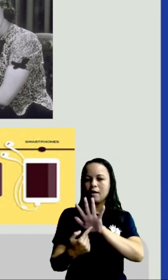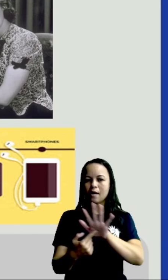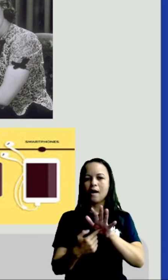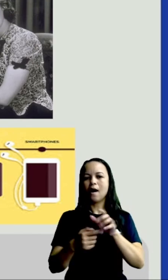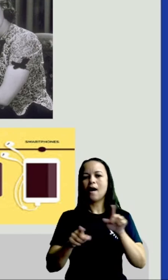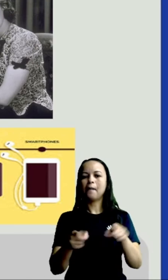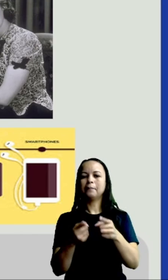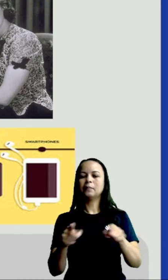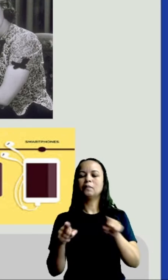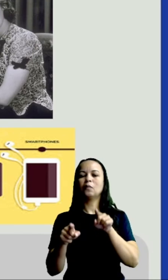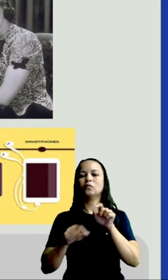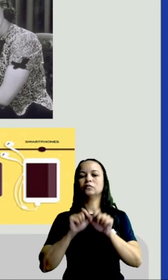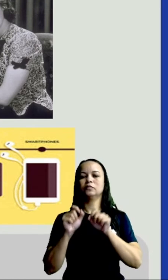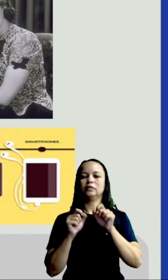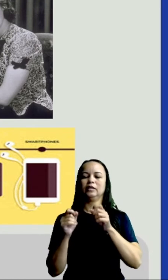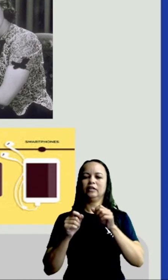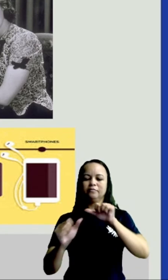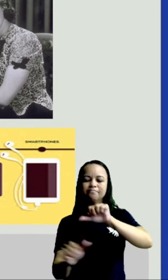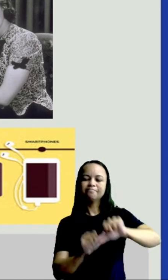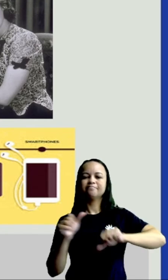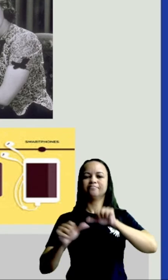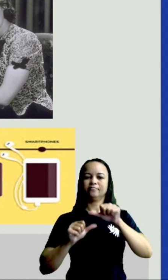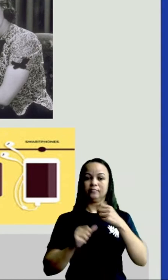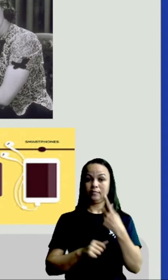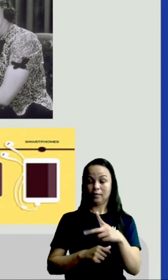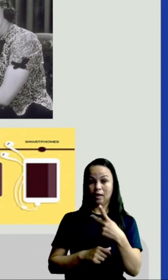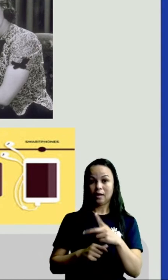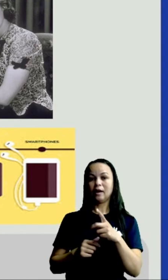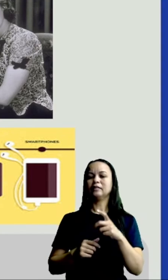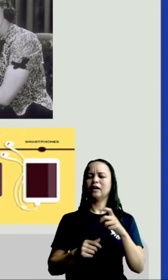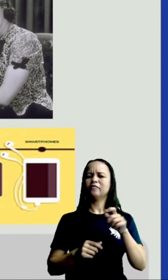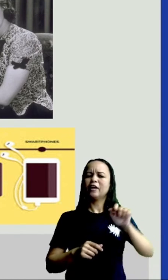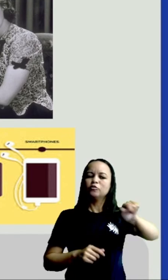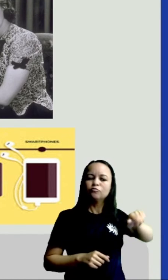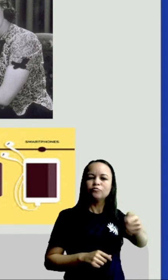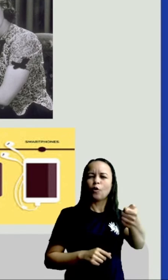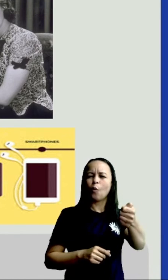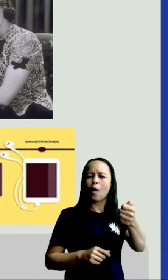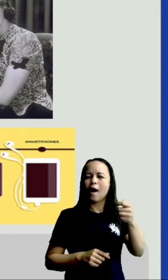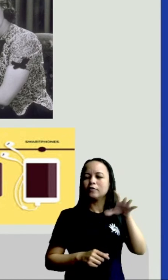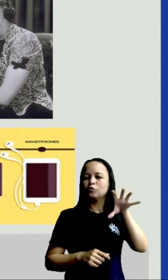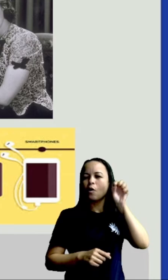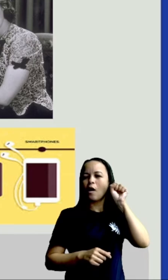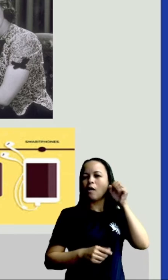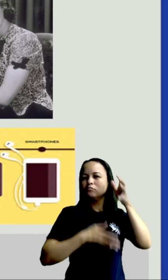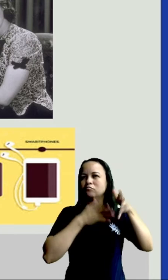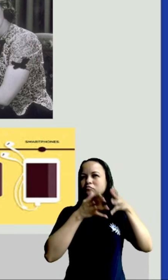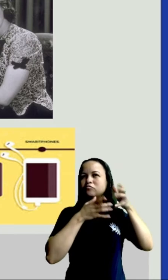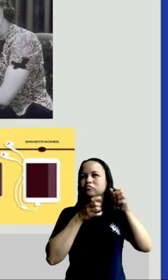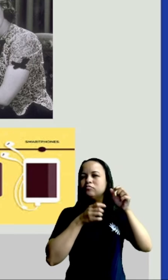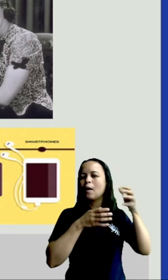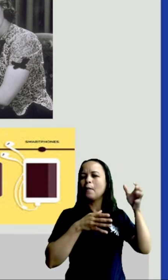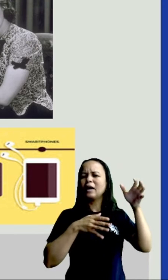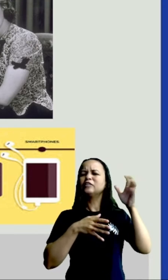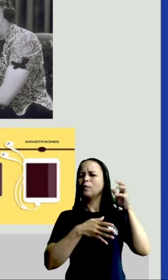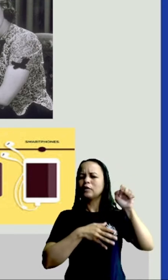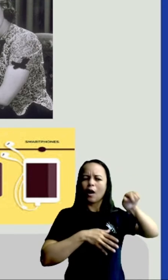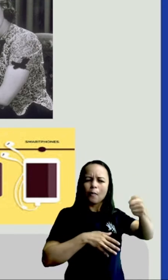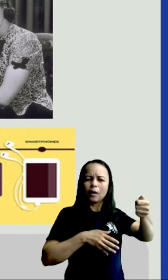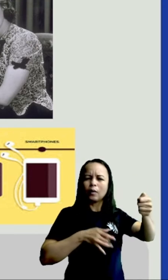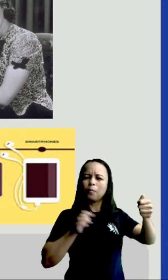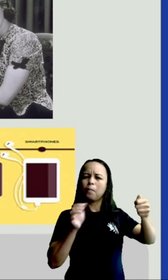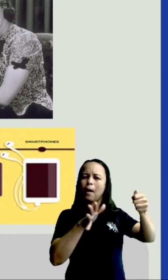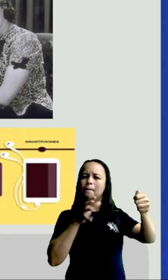música né e traz a transformação dela através do rádio ver no século é 20 a